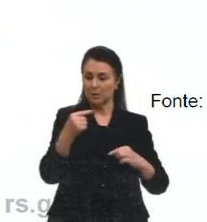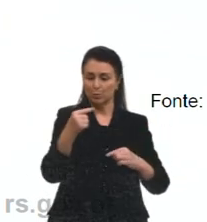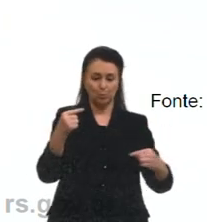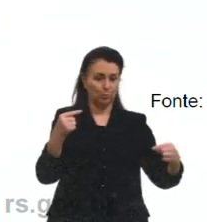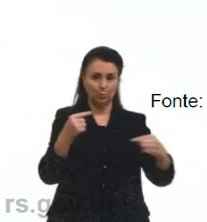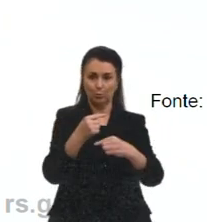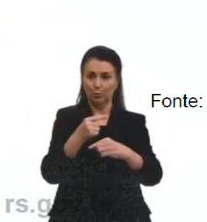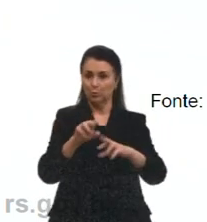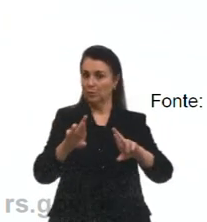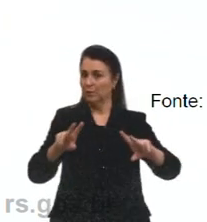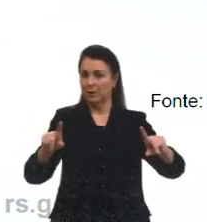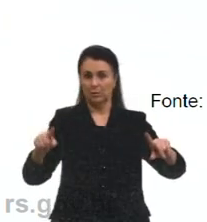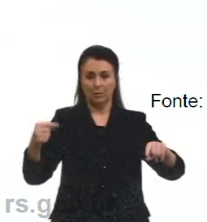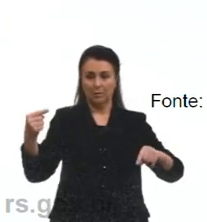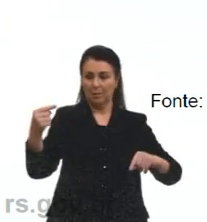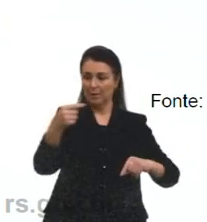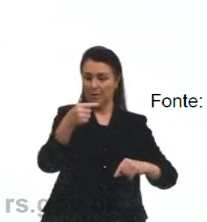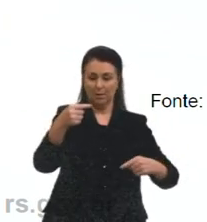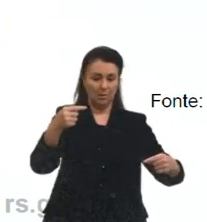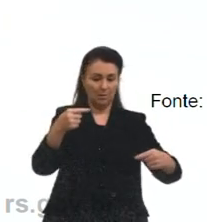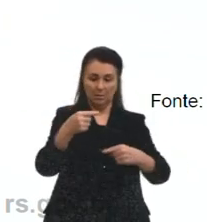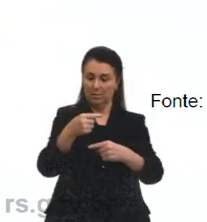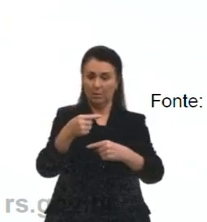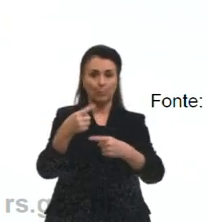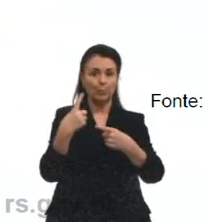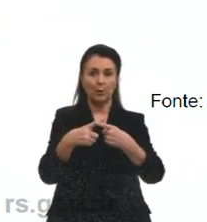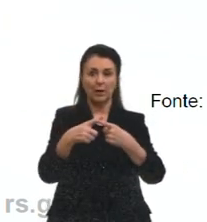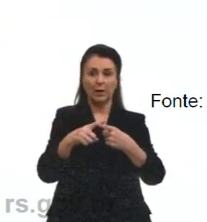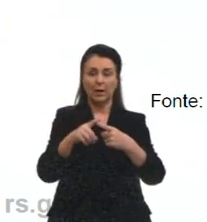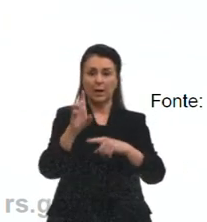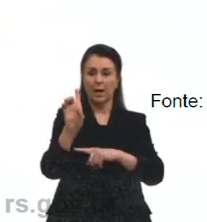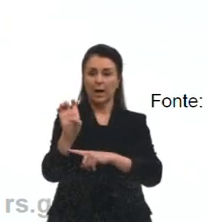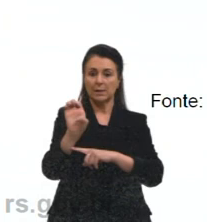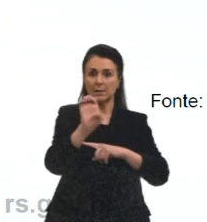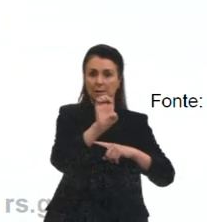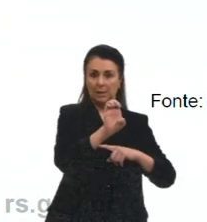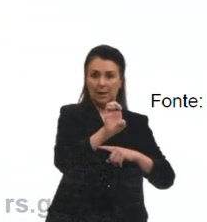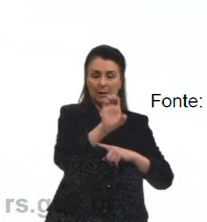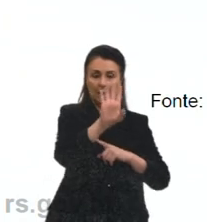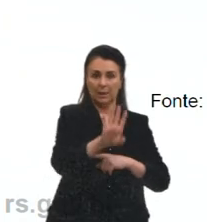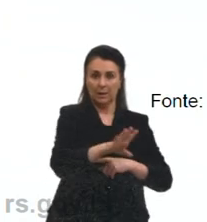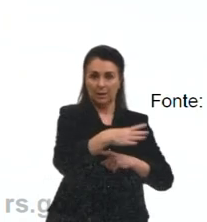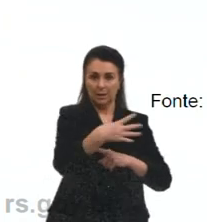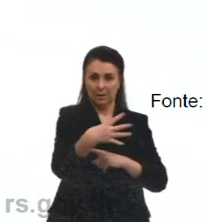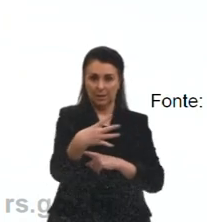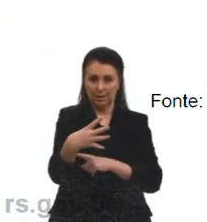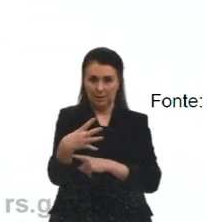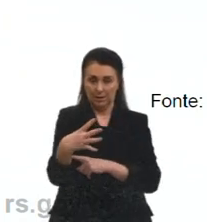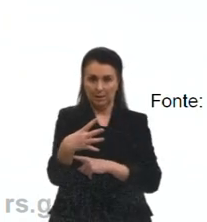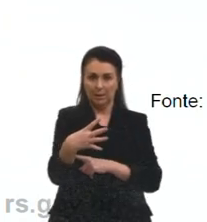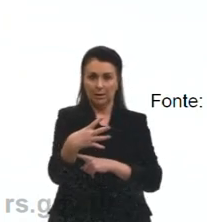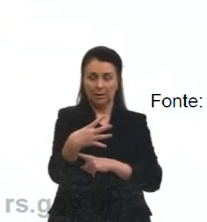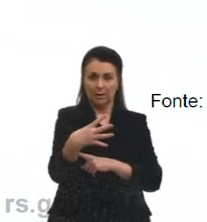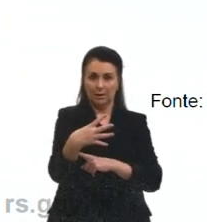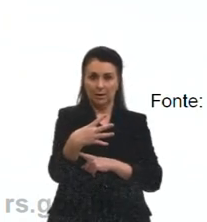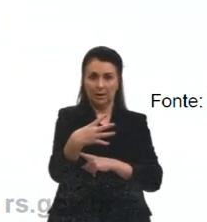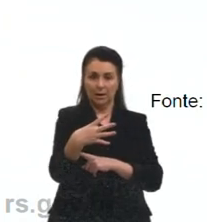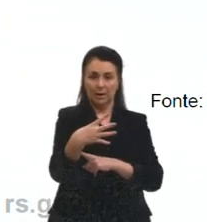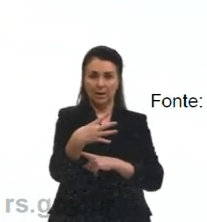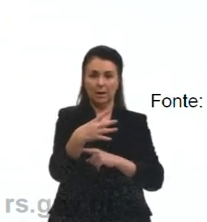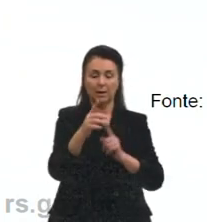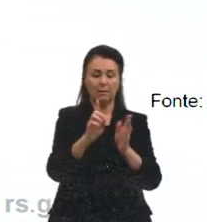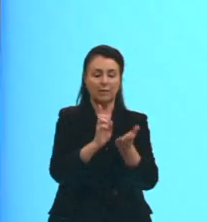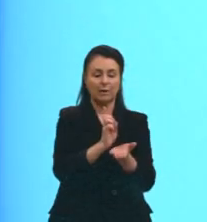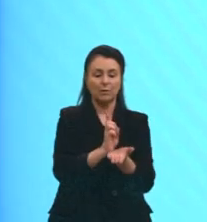flecha vai para um lado realmente tá porque na esquerda da tabela ou seja deste lado ele é de